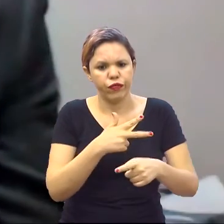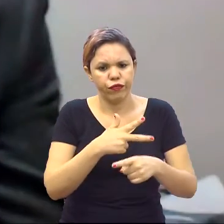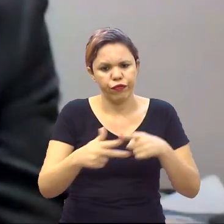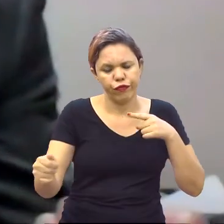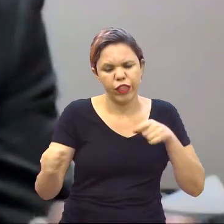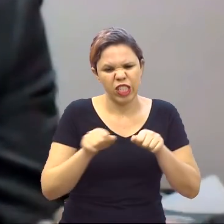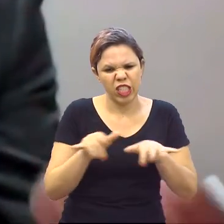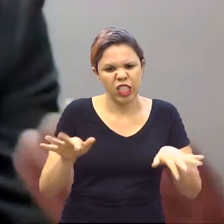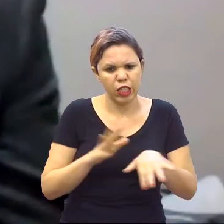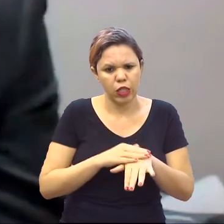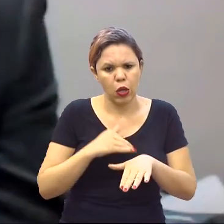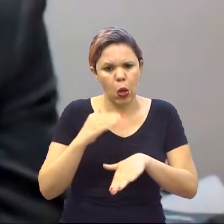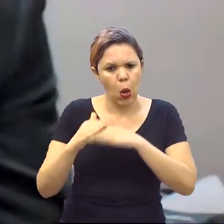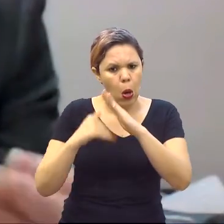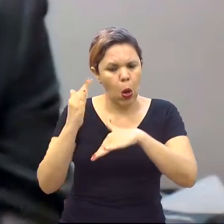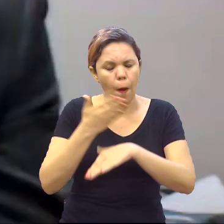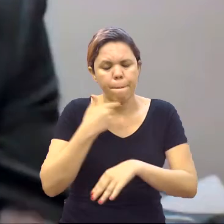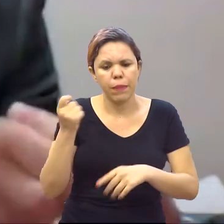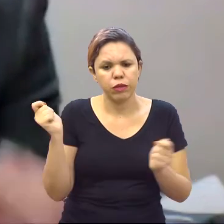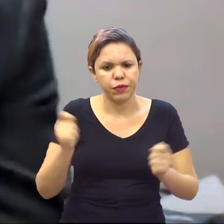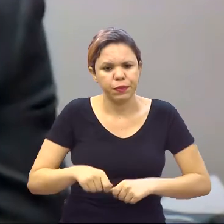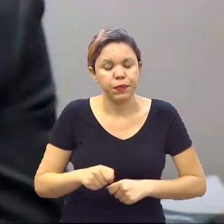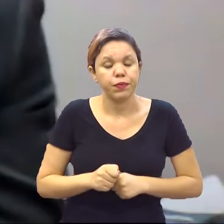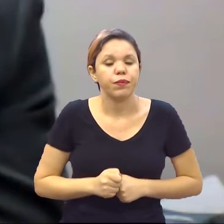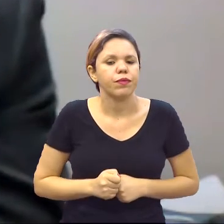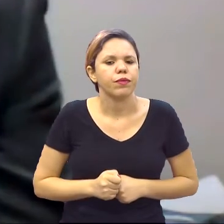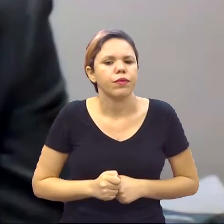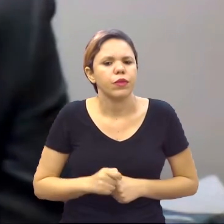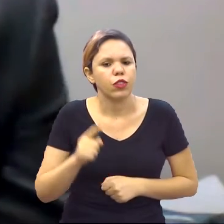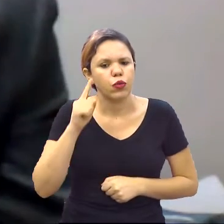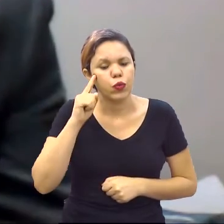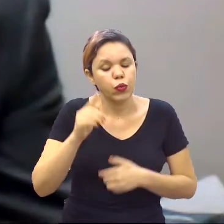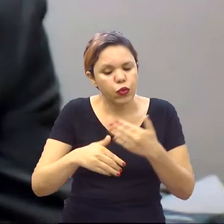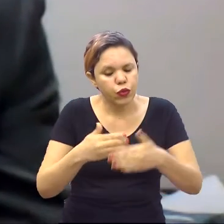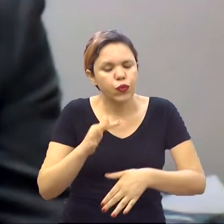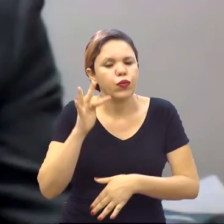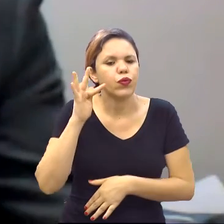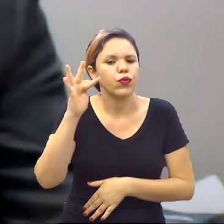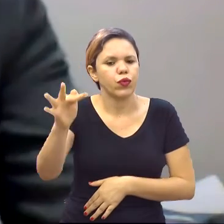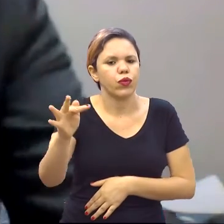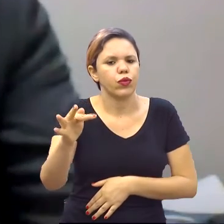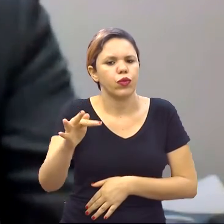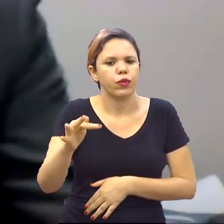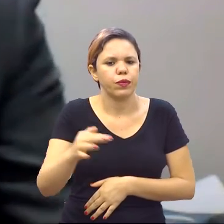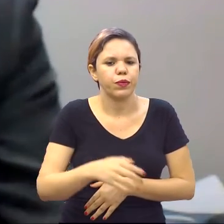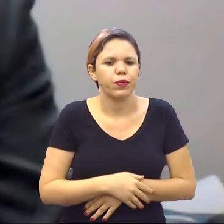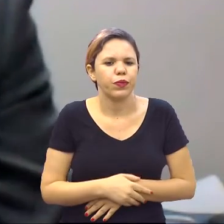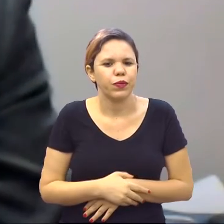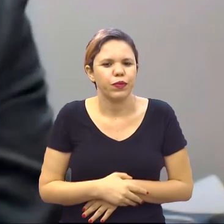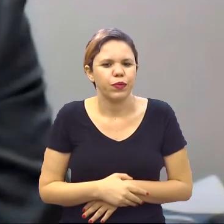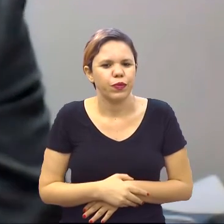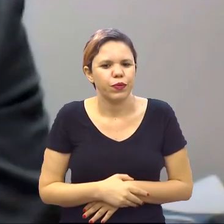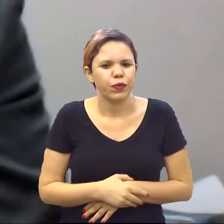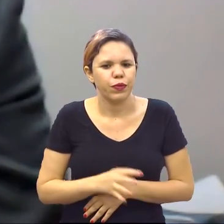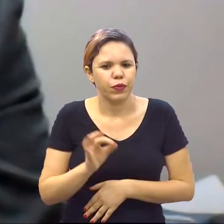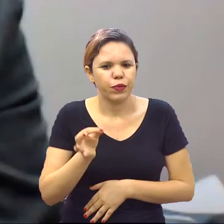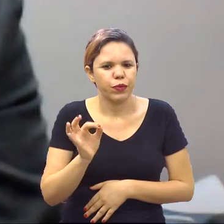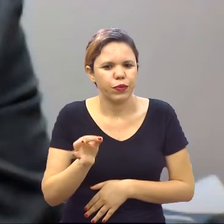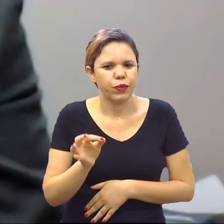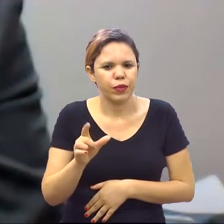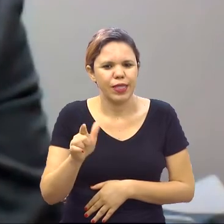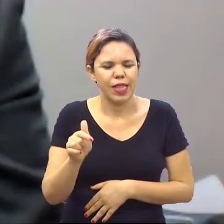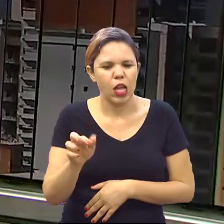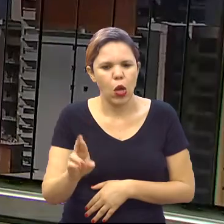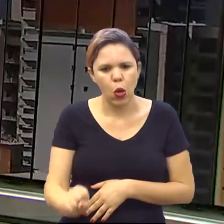a pandemia e construirmos da melhor maneira possível o dia seguinte do nosso futuro. Tá certo,